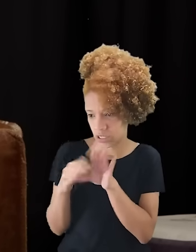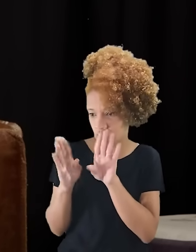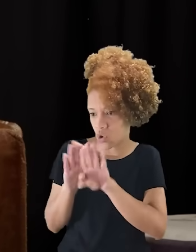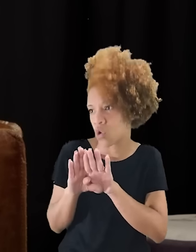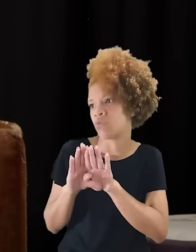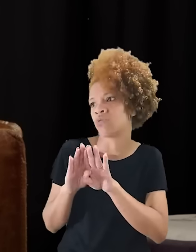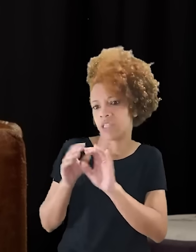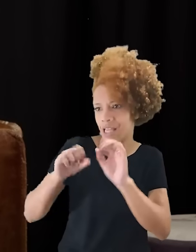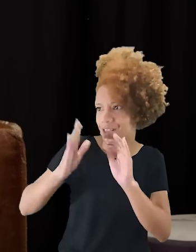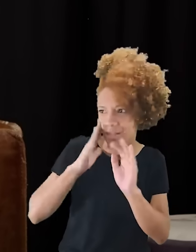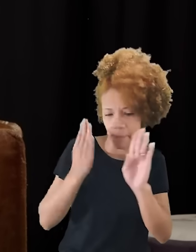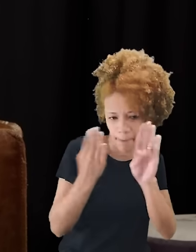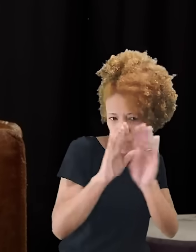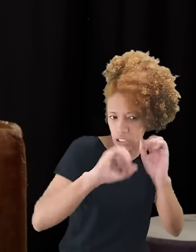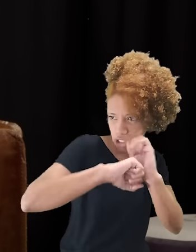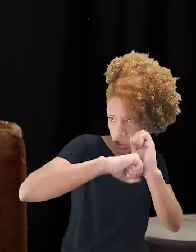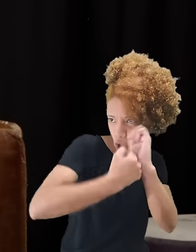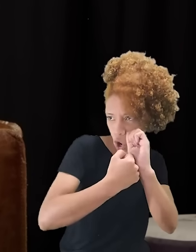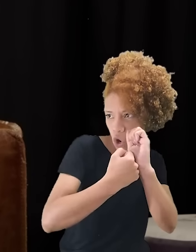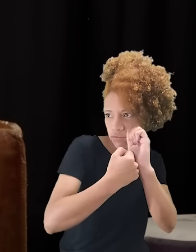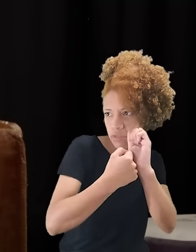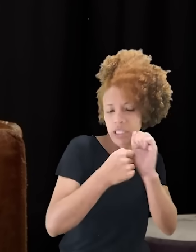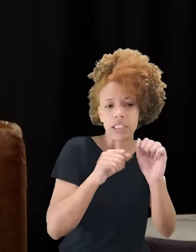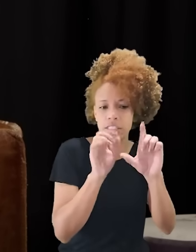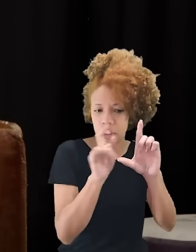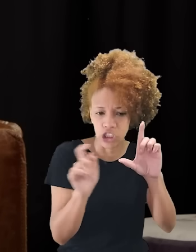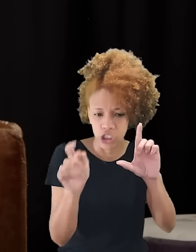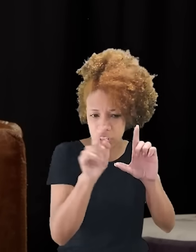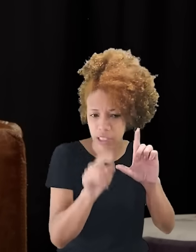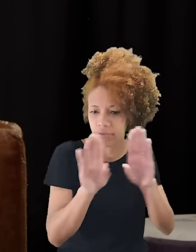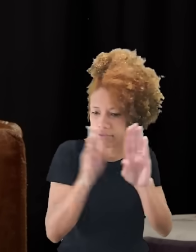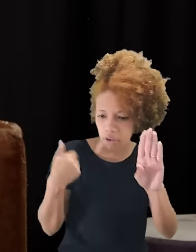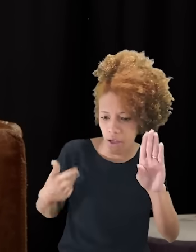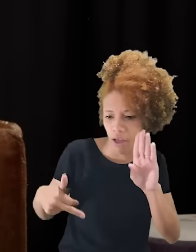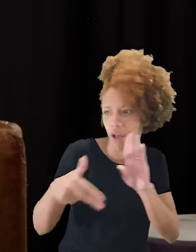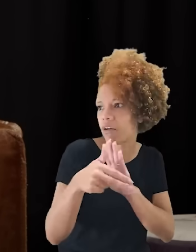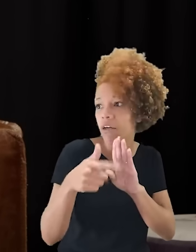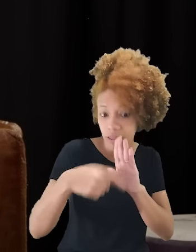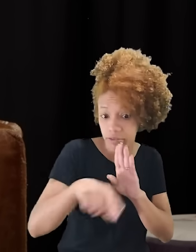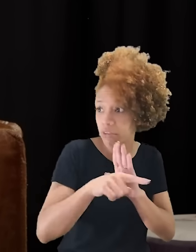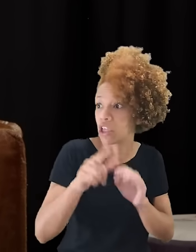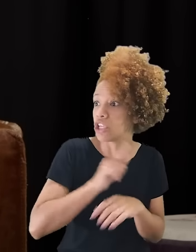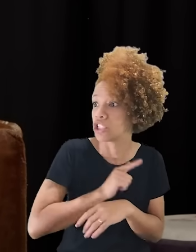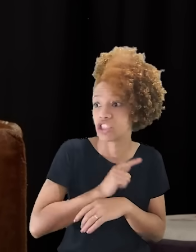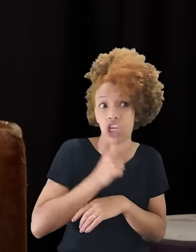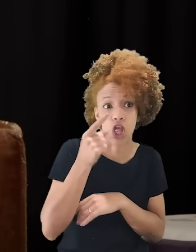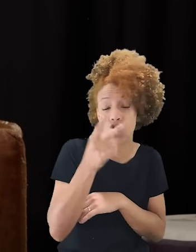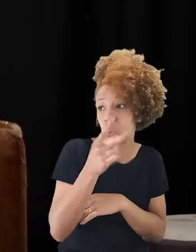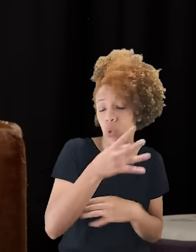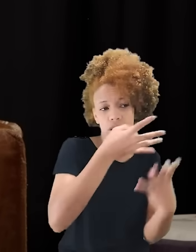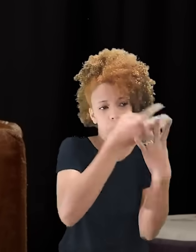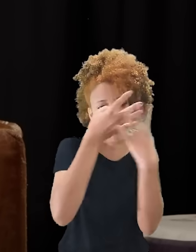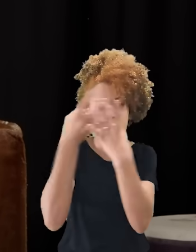de uma porta de cofre sabe aquelas portas de cofre blindada você digitava ass e entrava lá dentro dentro desse lugar tinham